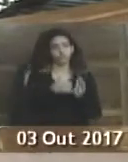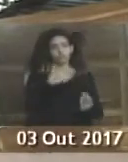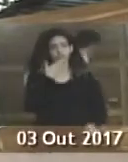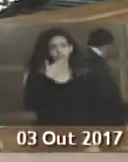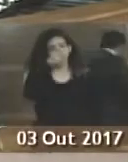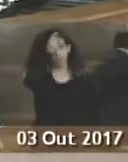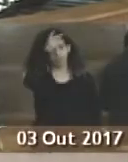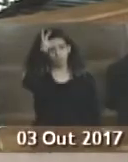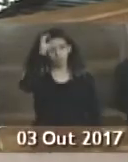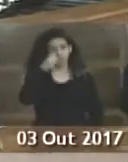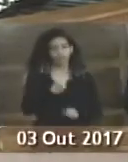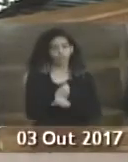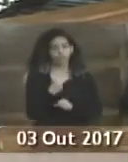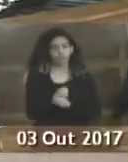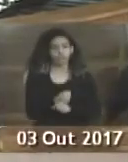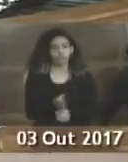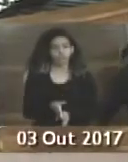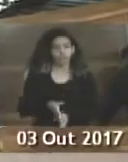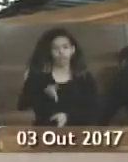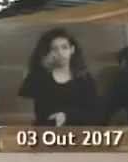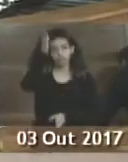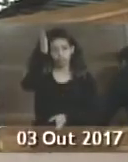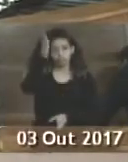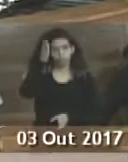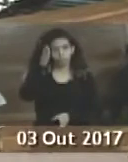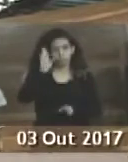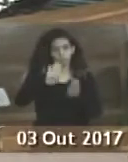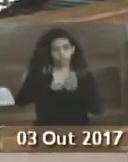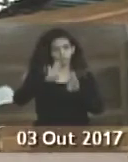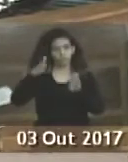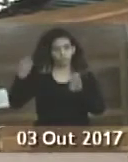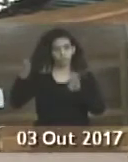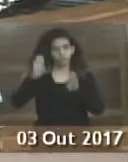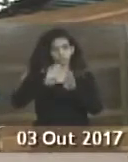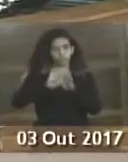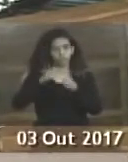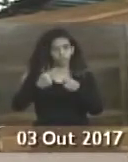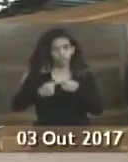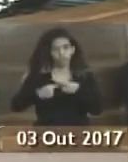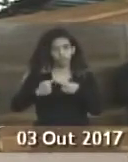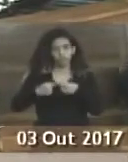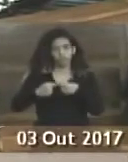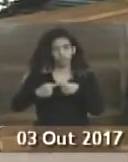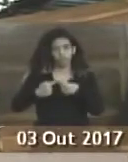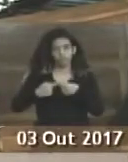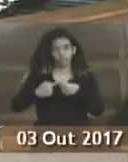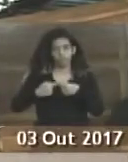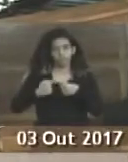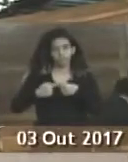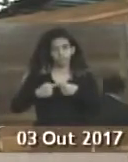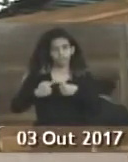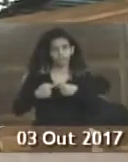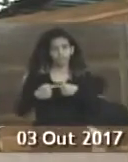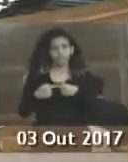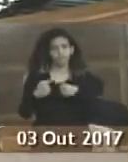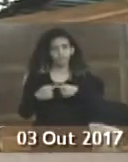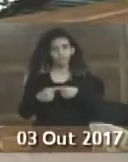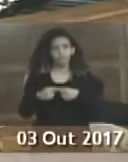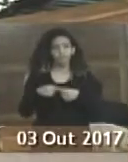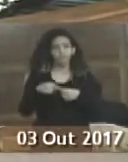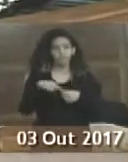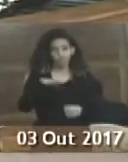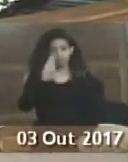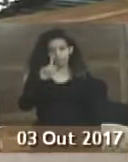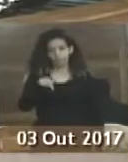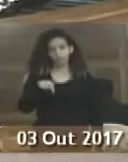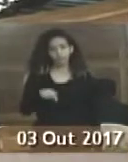indicando ao prefeito a construção de um muro com portão em volta da mina d'água na estrada Clério João da Penha Filho, antiga estrada da Banqueta, na Banqueta.